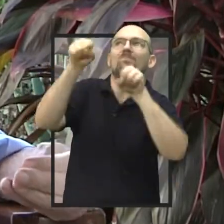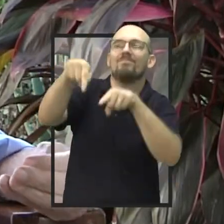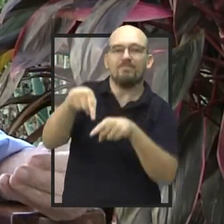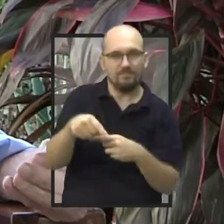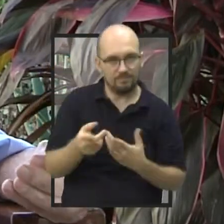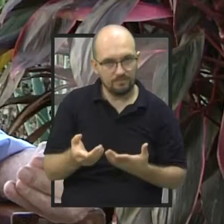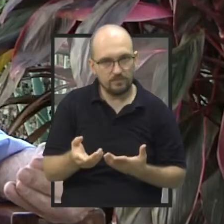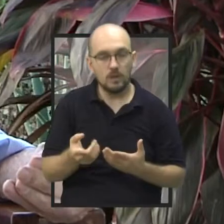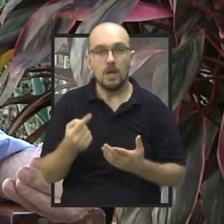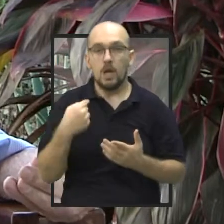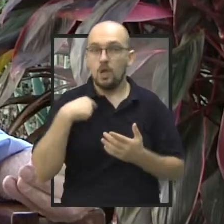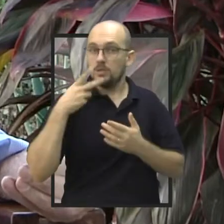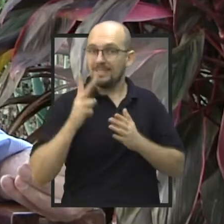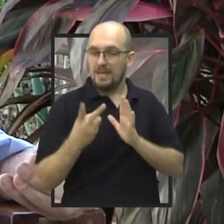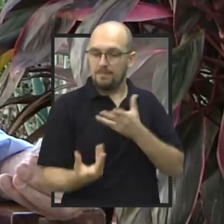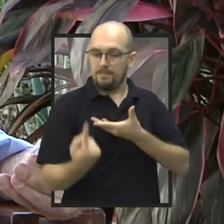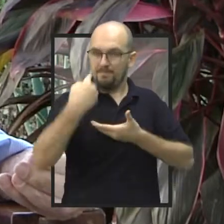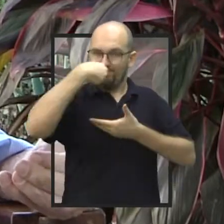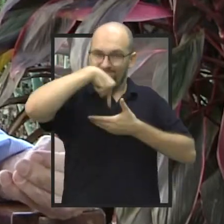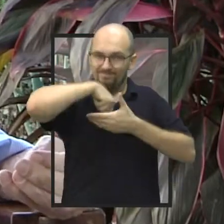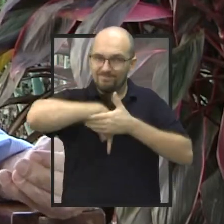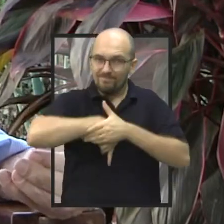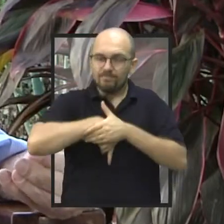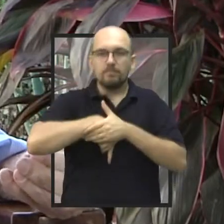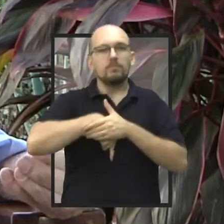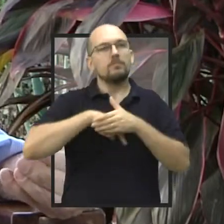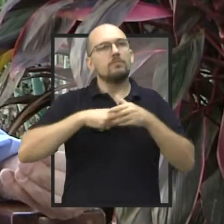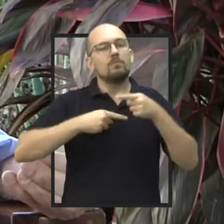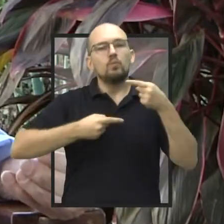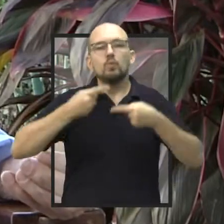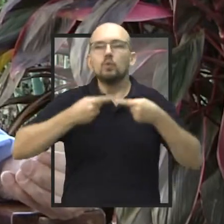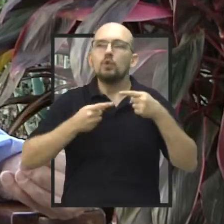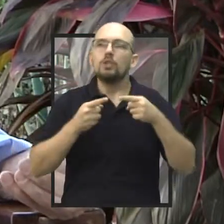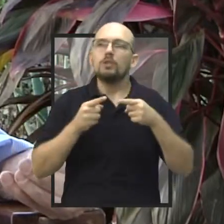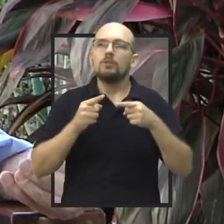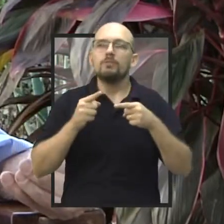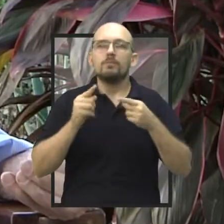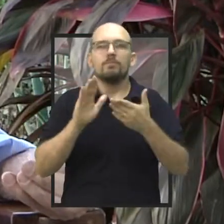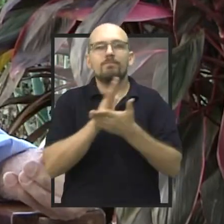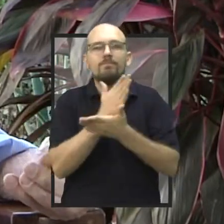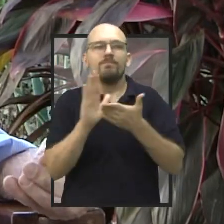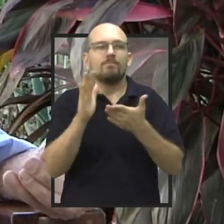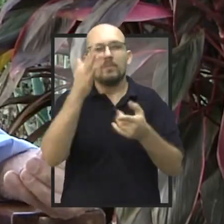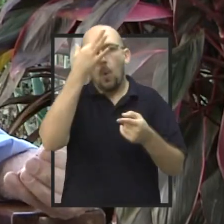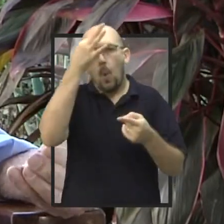ideais políticos, por vezes pouco